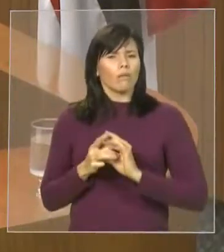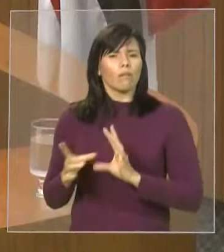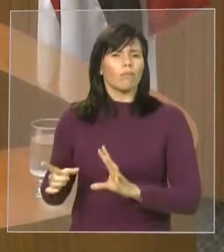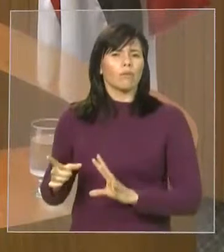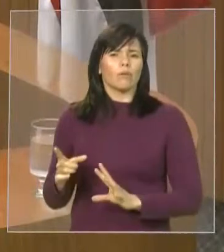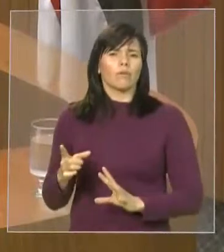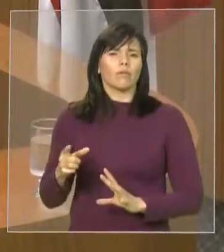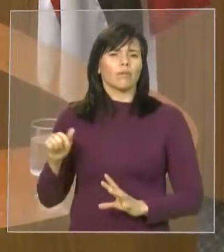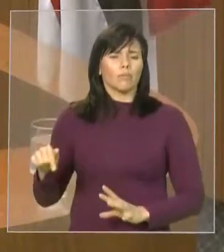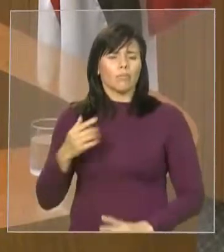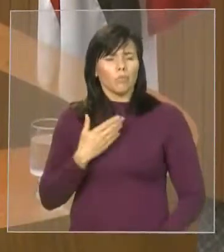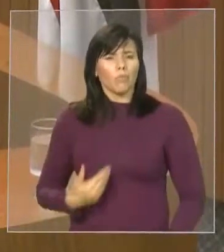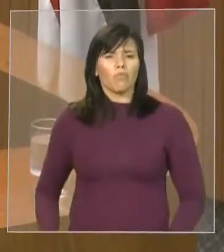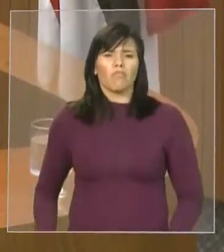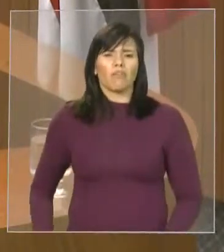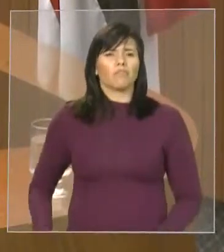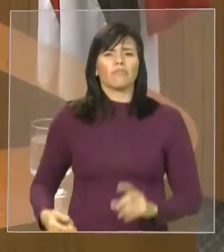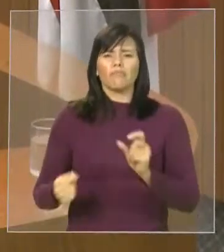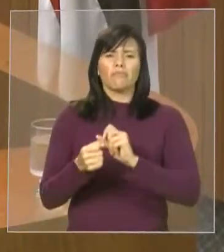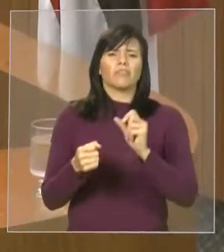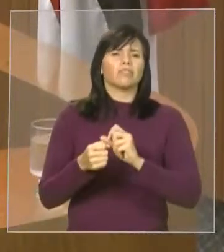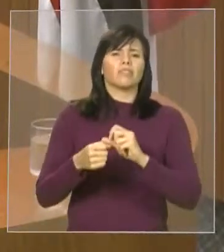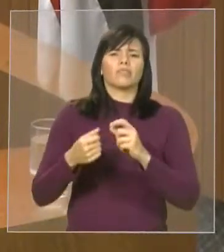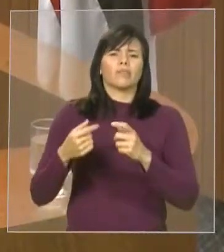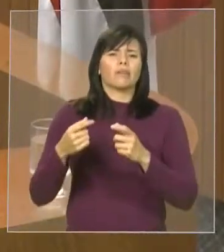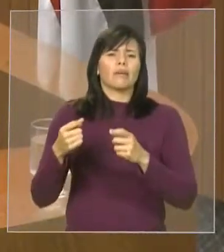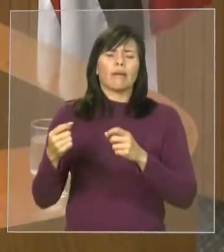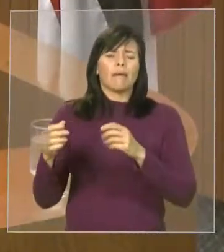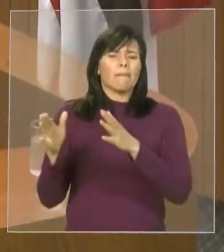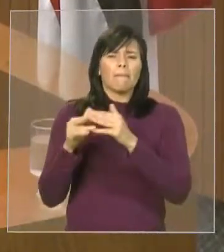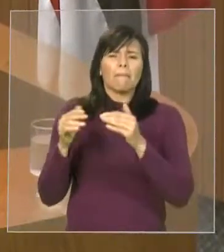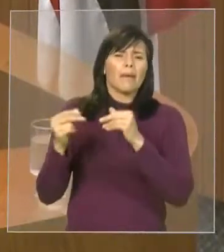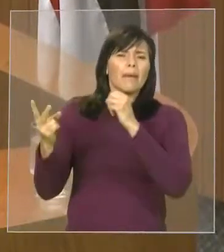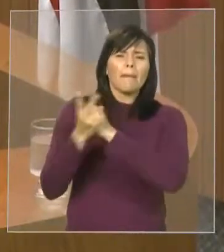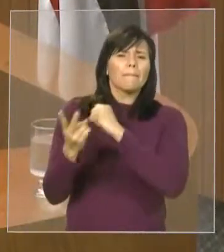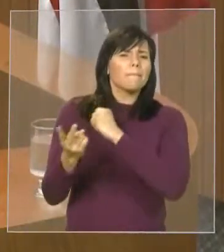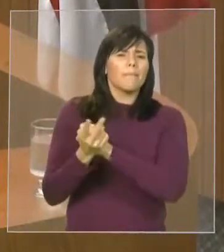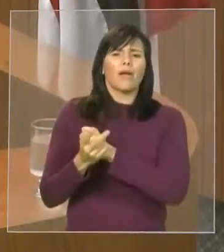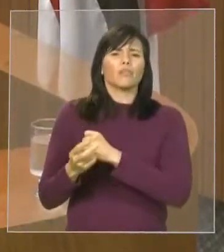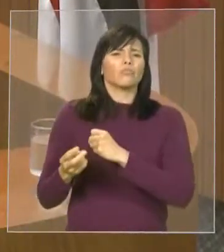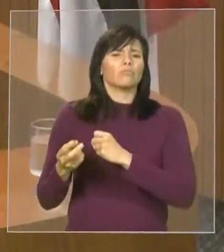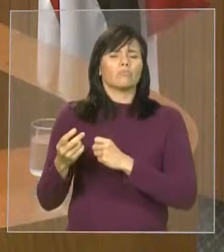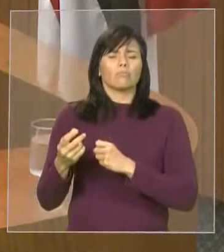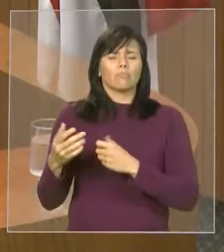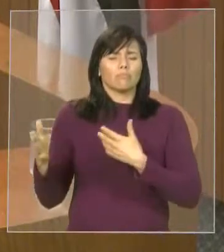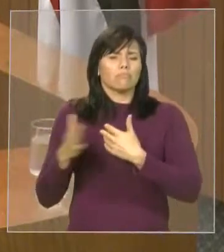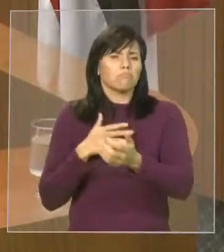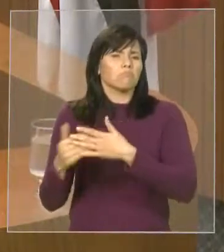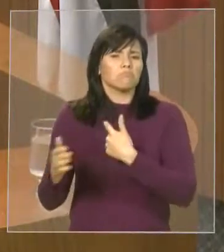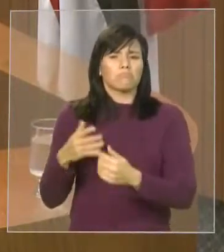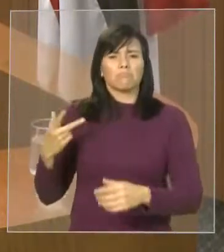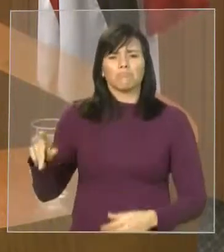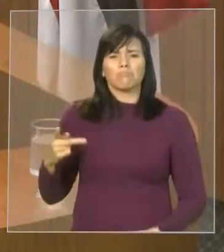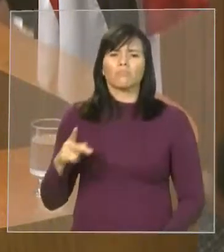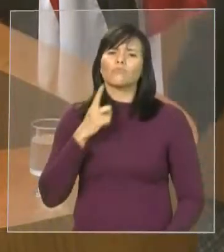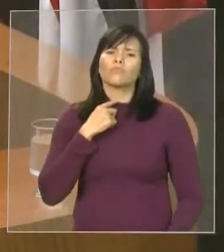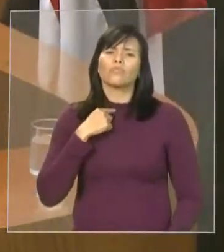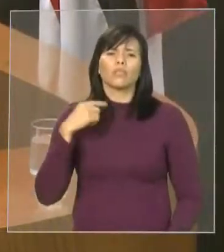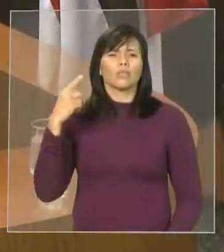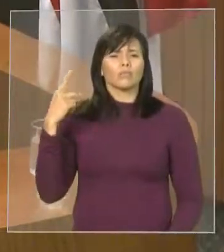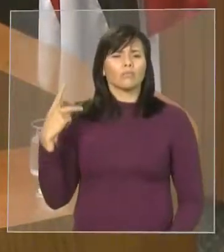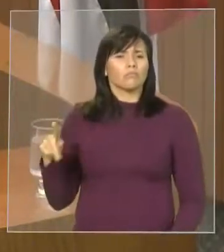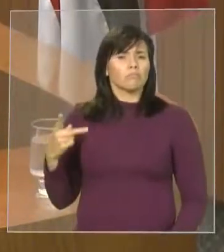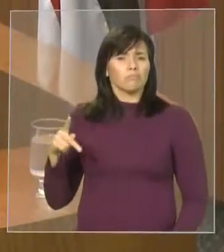contratação de mais de 100 milhões de reais e depois dar a garantia que ele bem entender. Digo e repito, tenho sempre